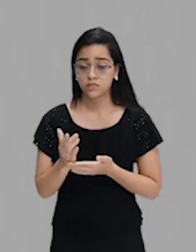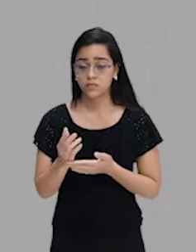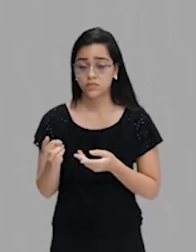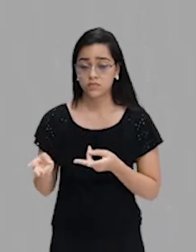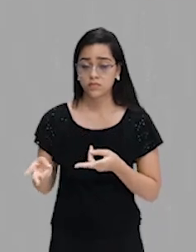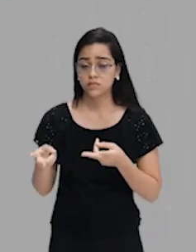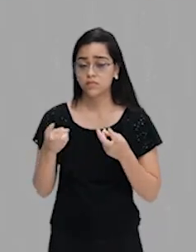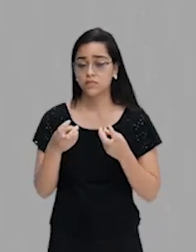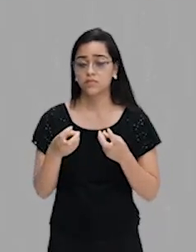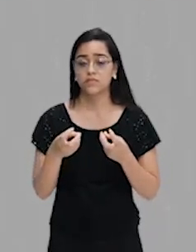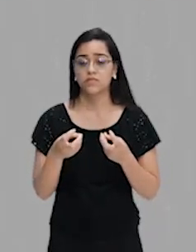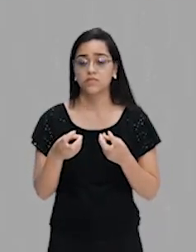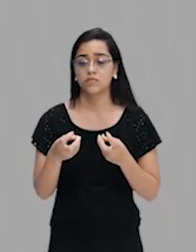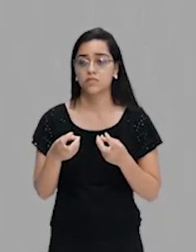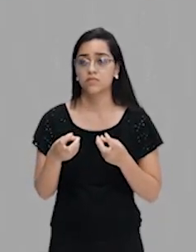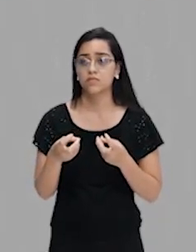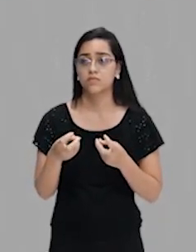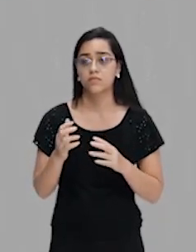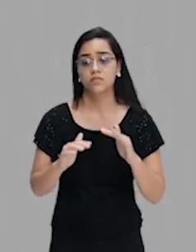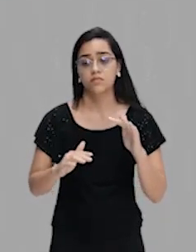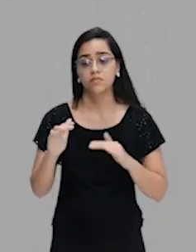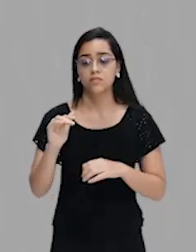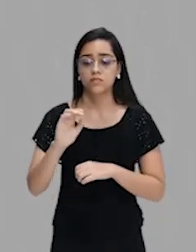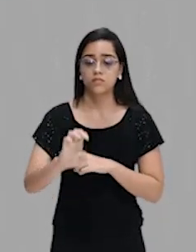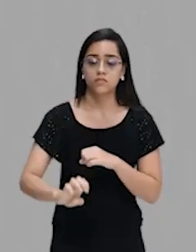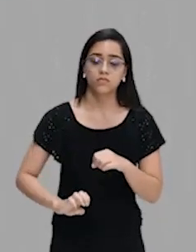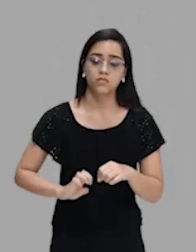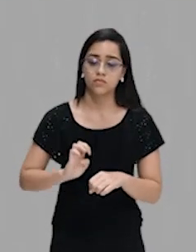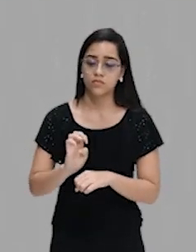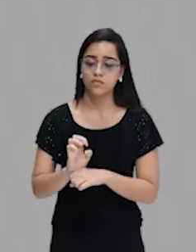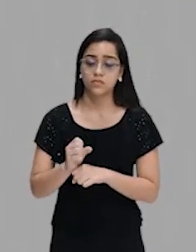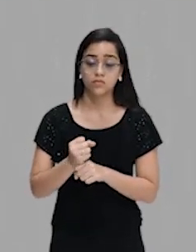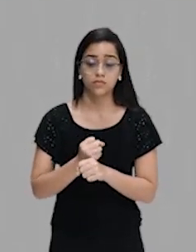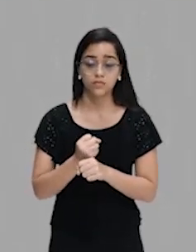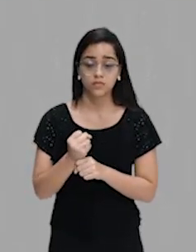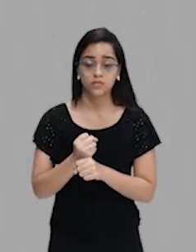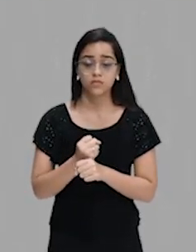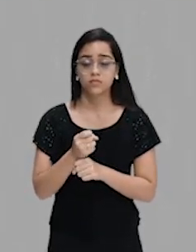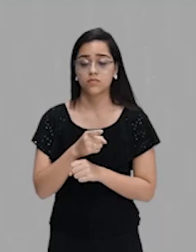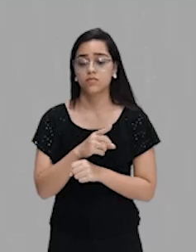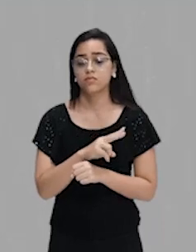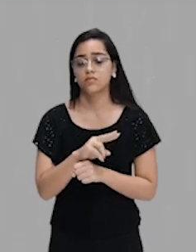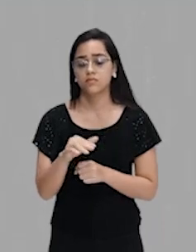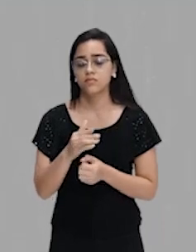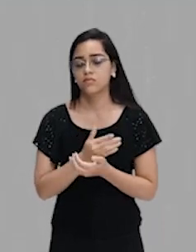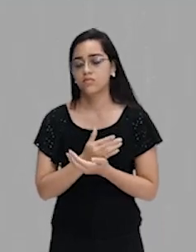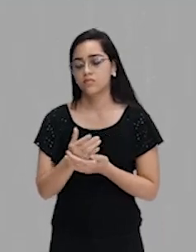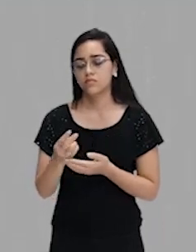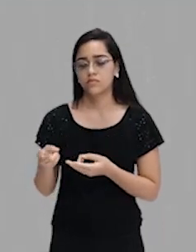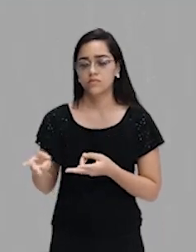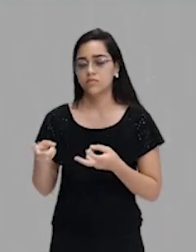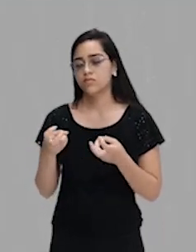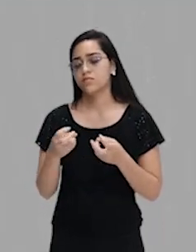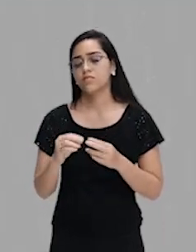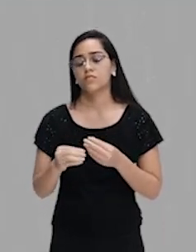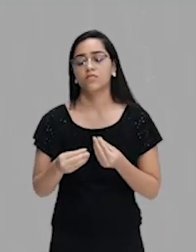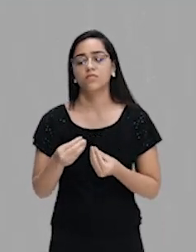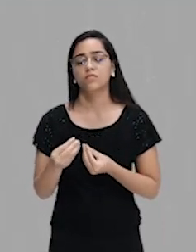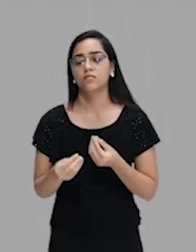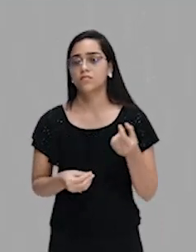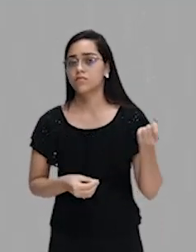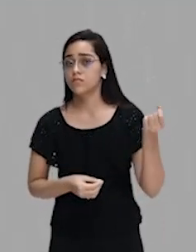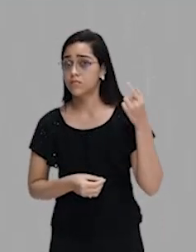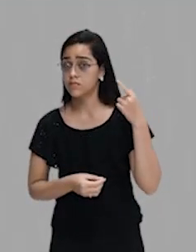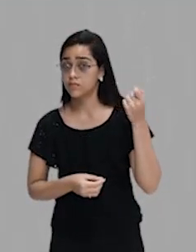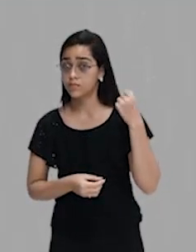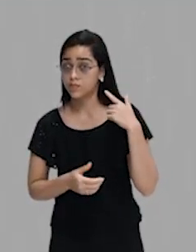perceber de acordo com as estações do ano. De acordo com as estações do ano, você vai começar a perceber aí de que forma que esse Sol ele